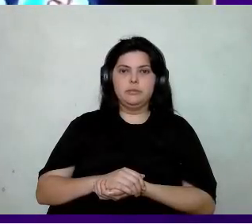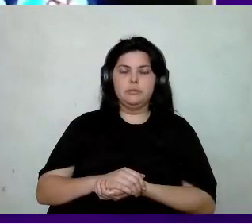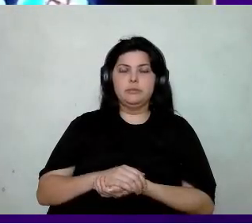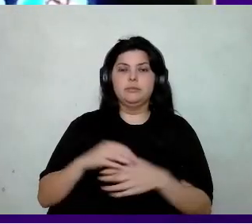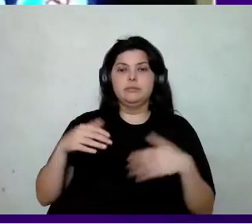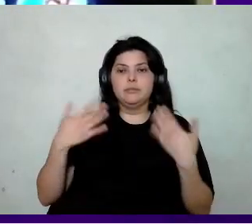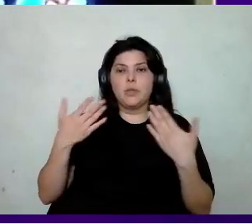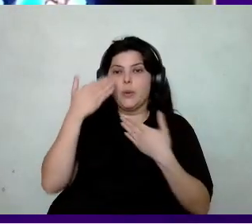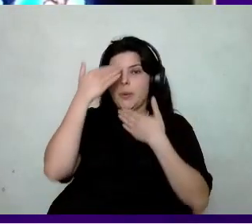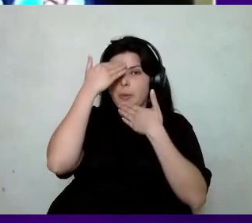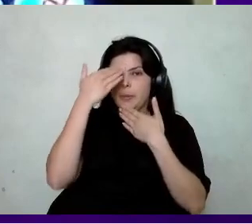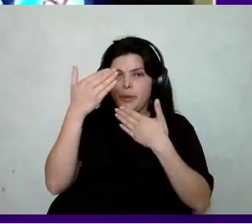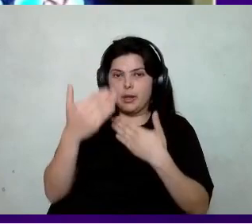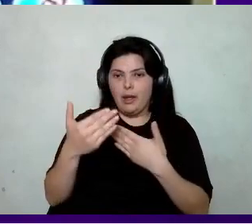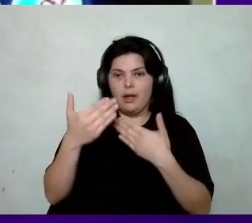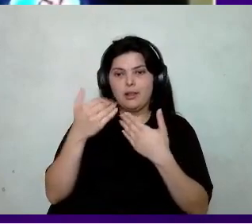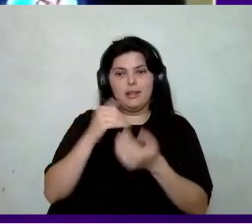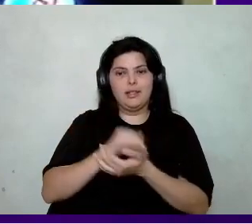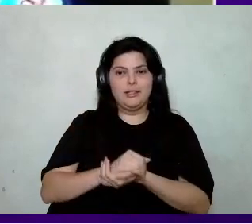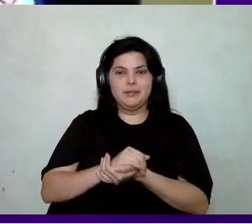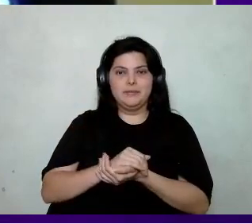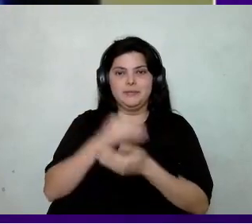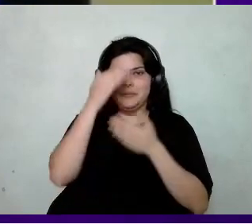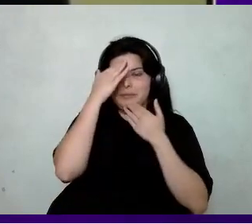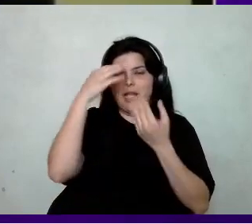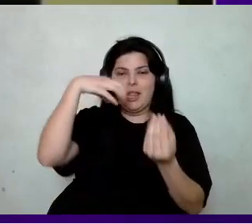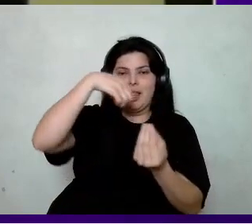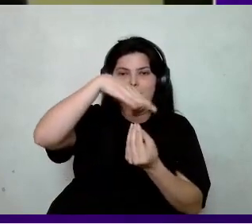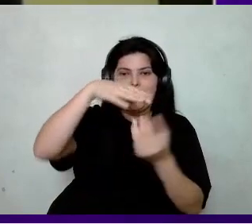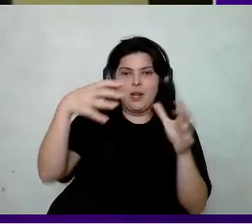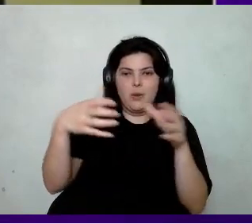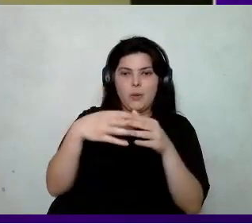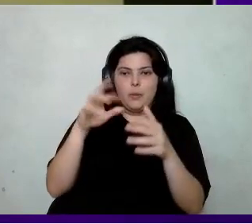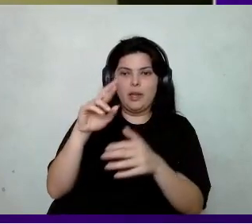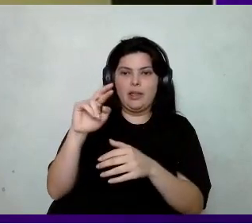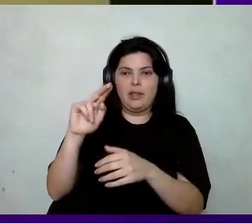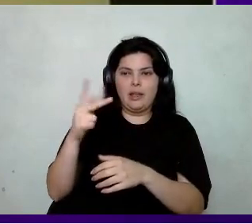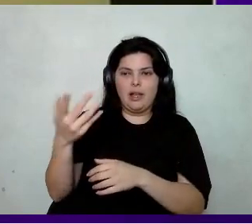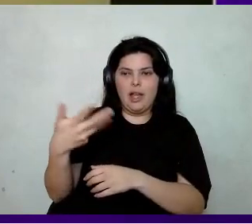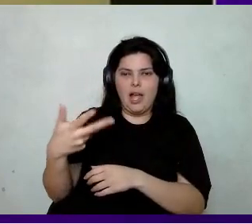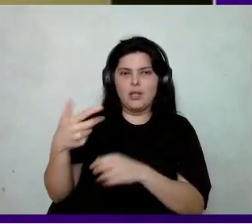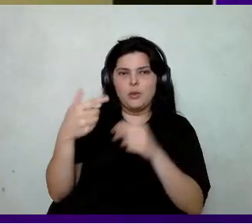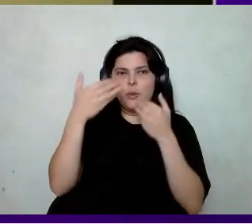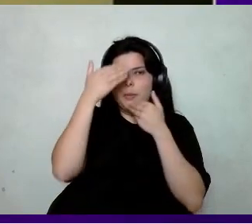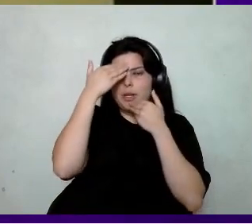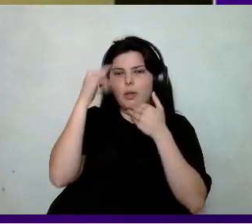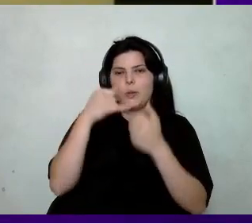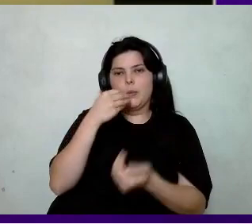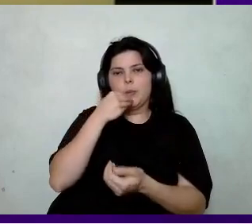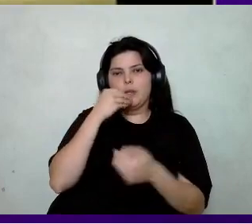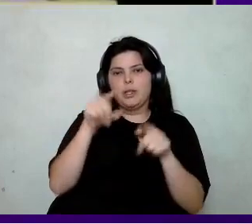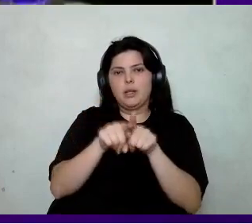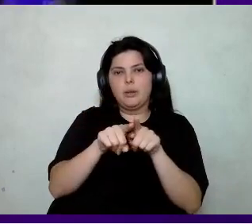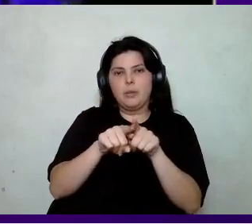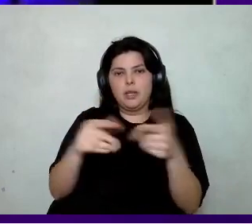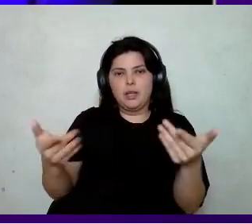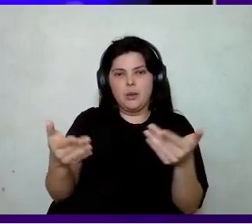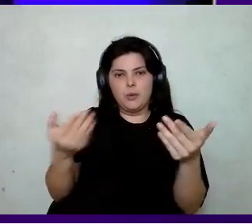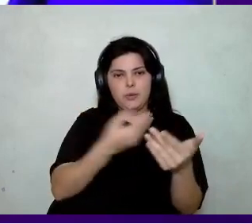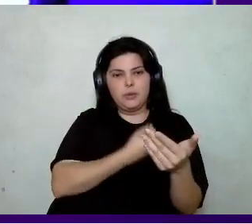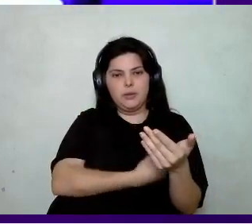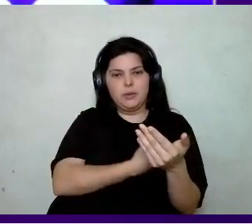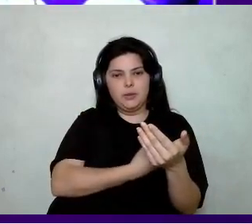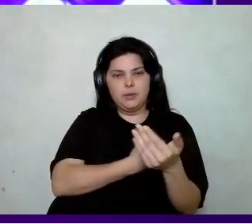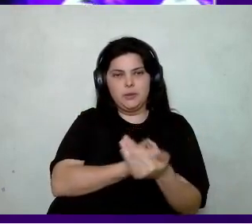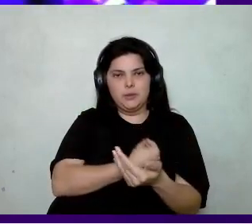Obrigada. Muito obrigada, pessoal da Trilha RH Ágil. Obrigada pela oportunidade de estar aqui. Eu